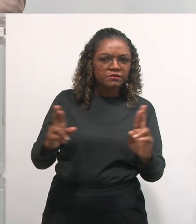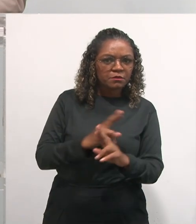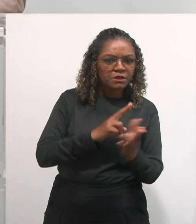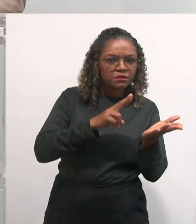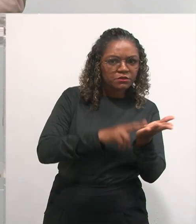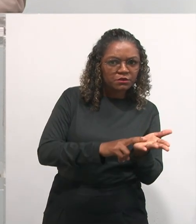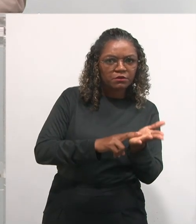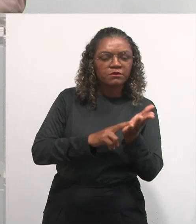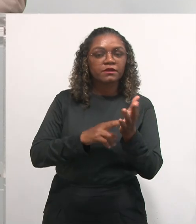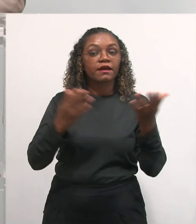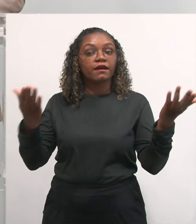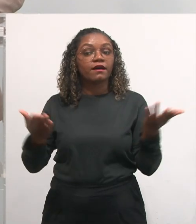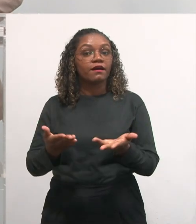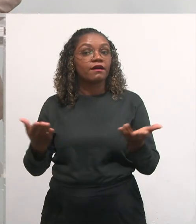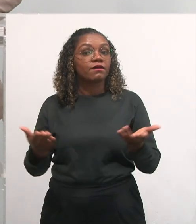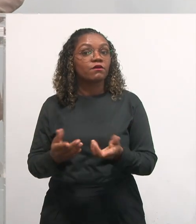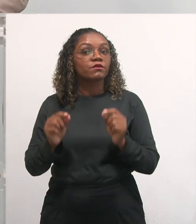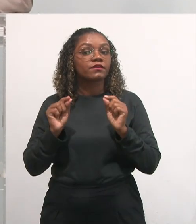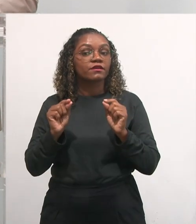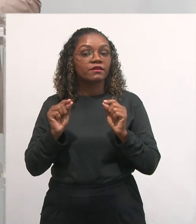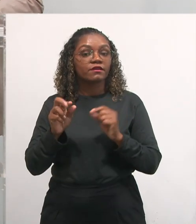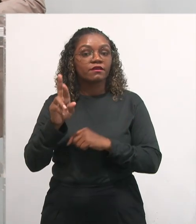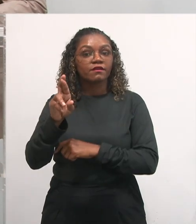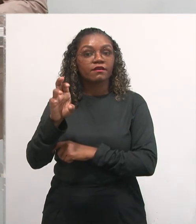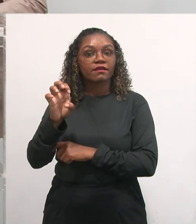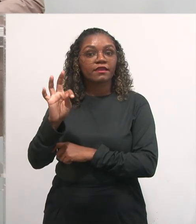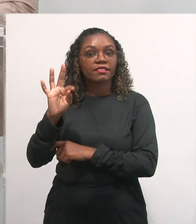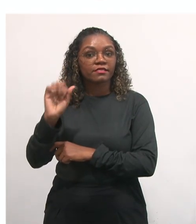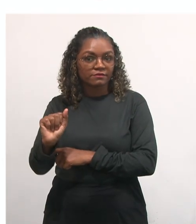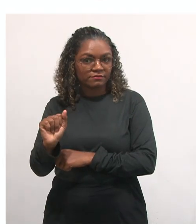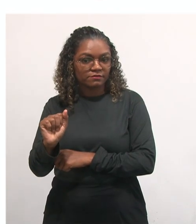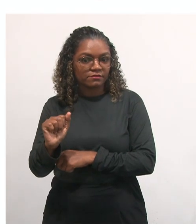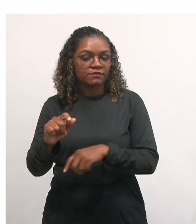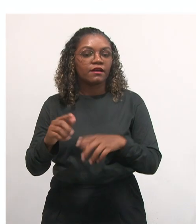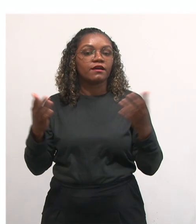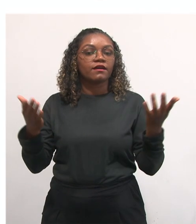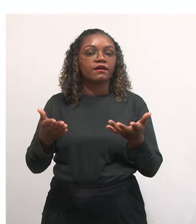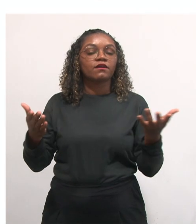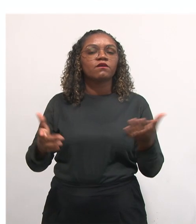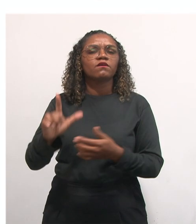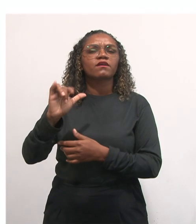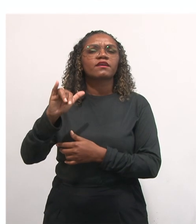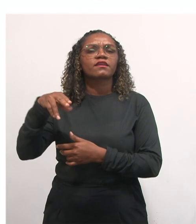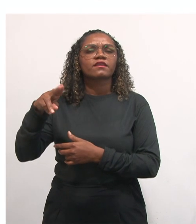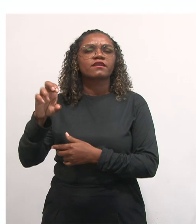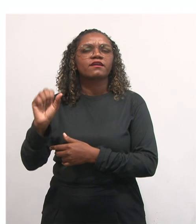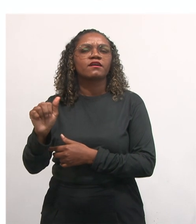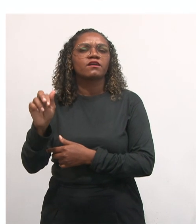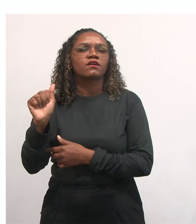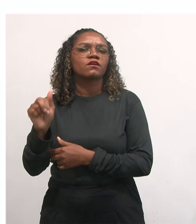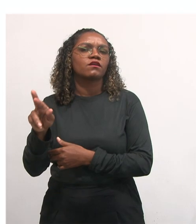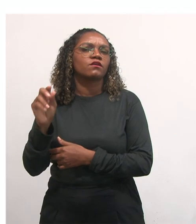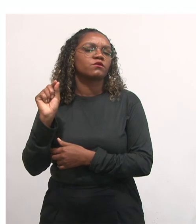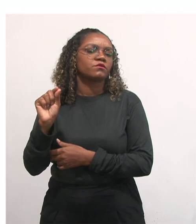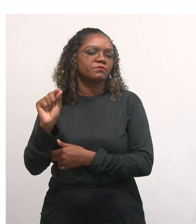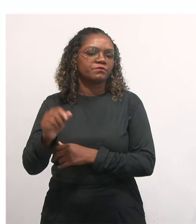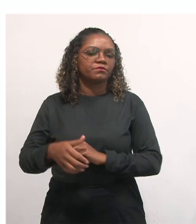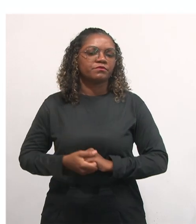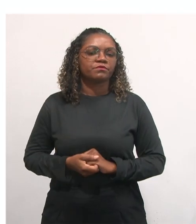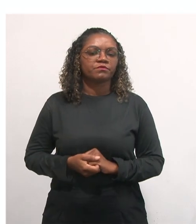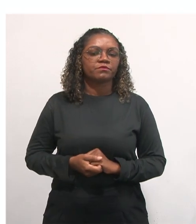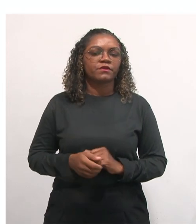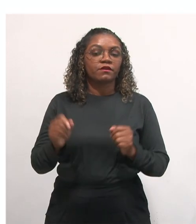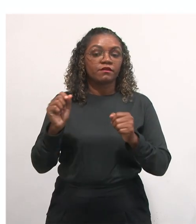outra. Agora a gente vai definir a reta, beleza? A regressão linear, vejam só, a regressão linear